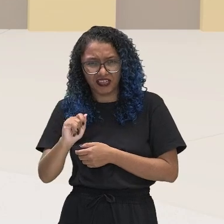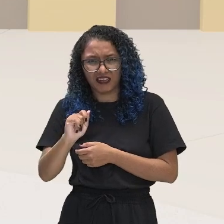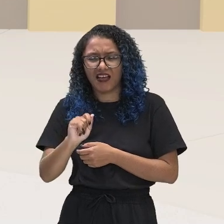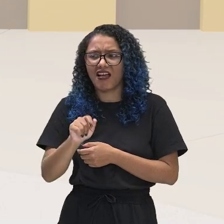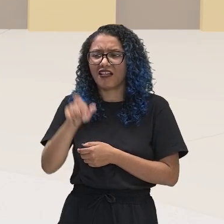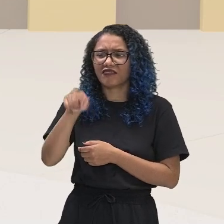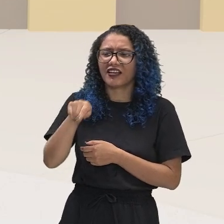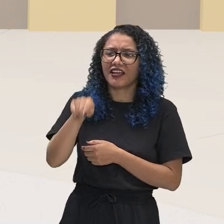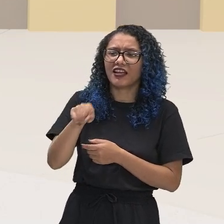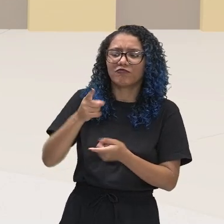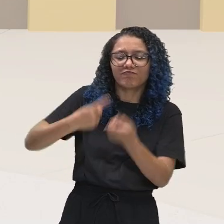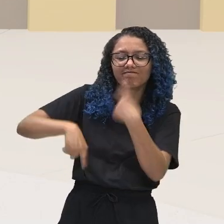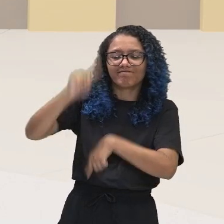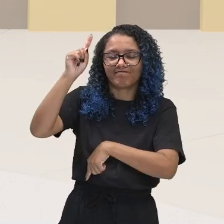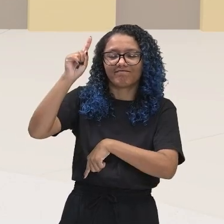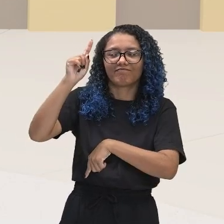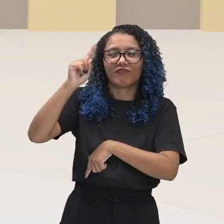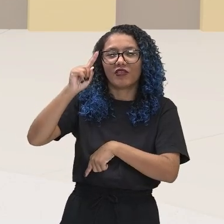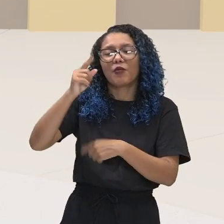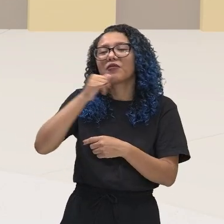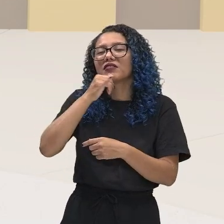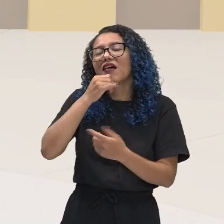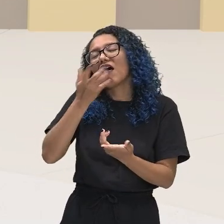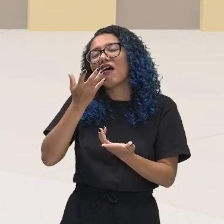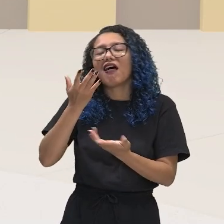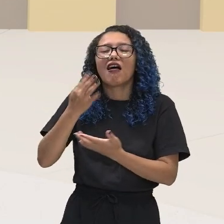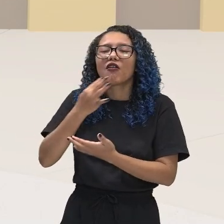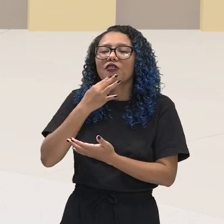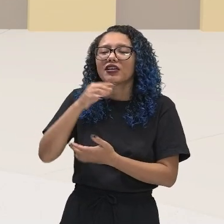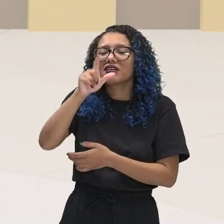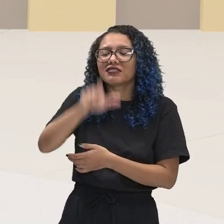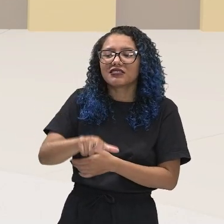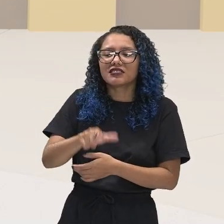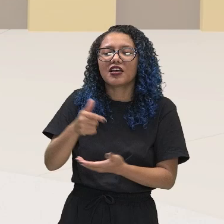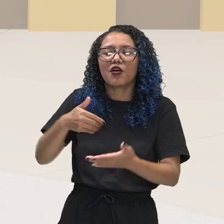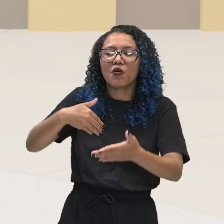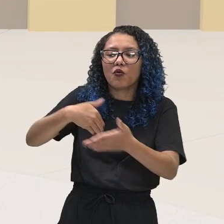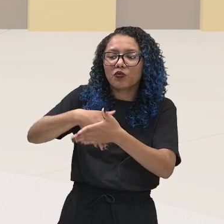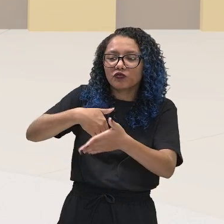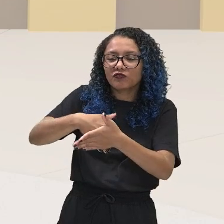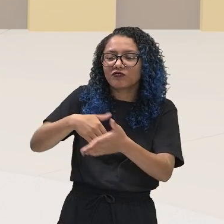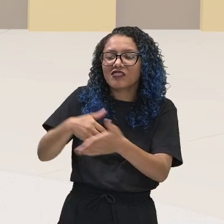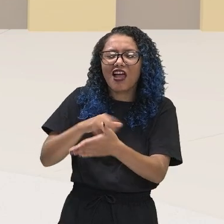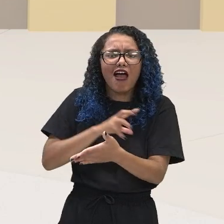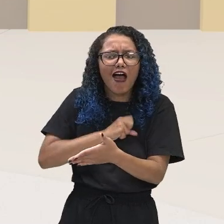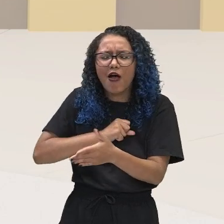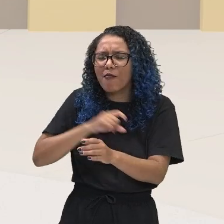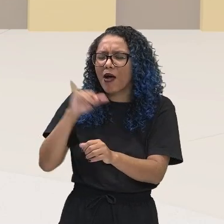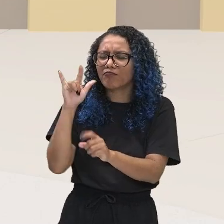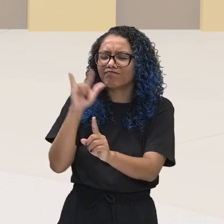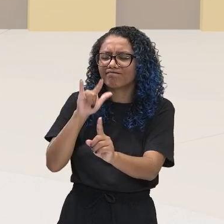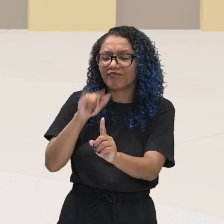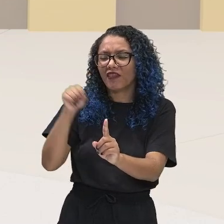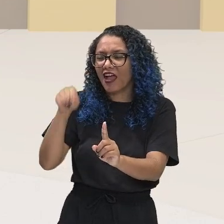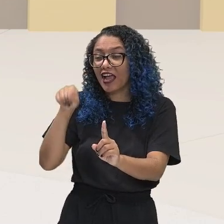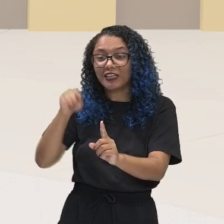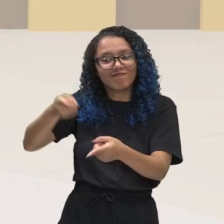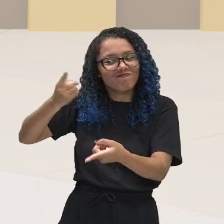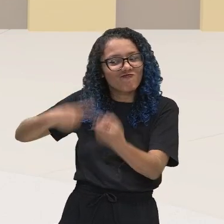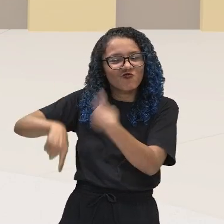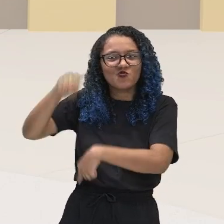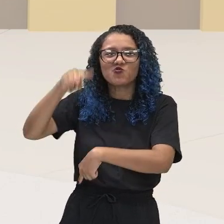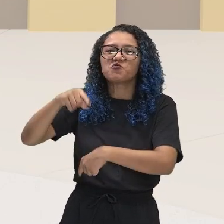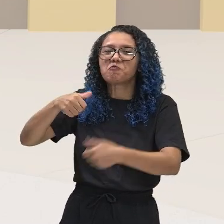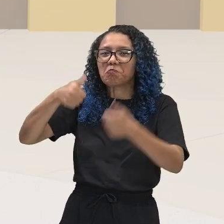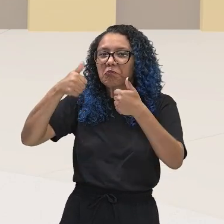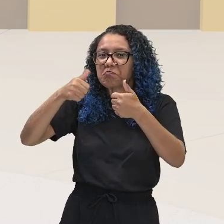zerou a vida, né? Fulano conheceu o seu jogador de futebol favorito. Então fulano zerou a vida. Aqui